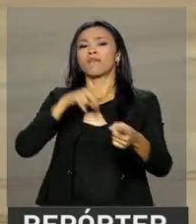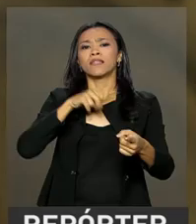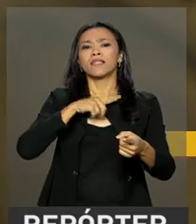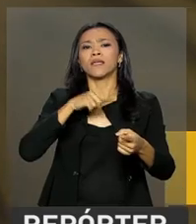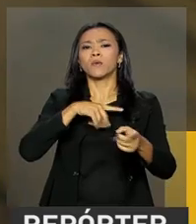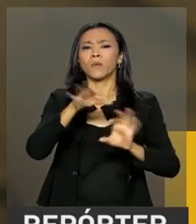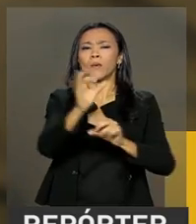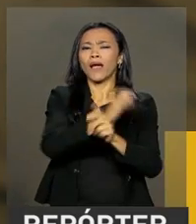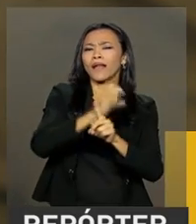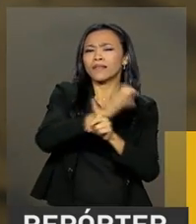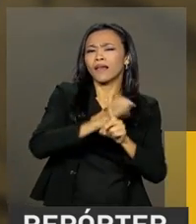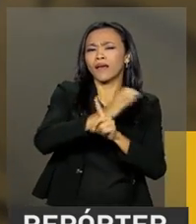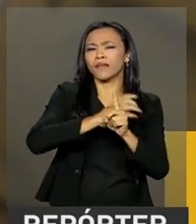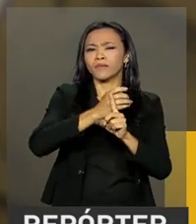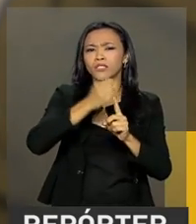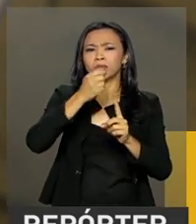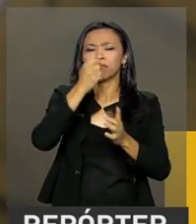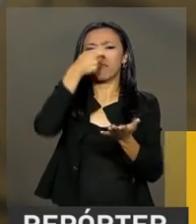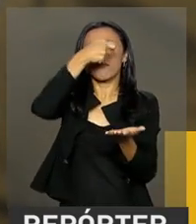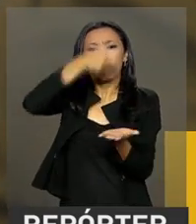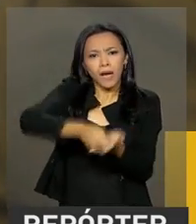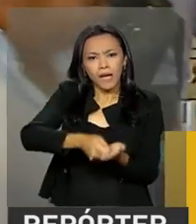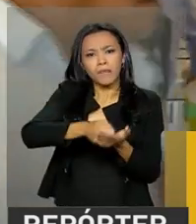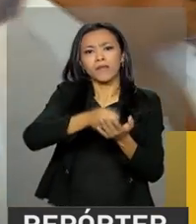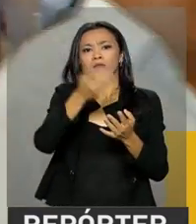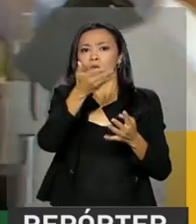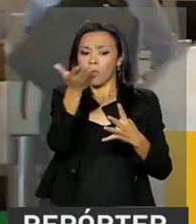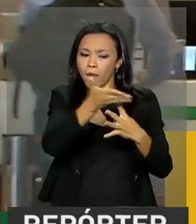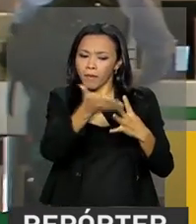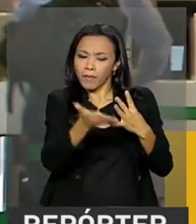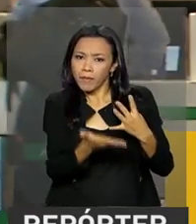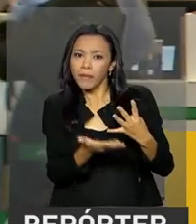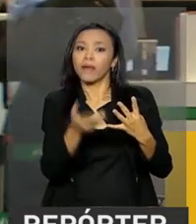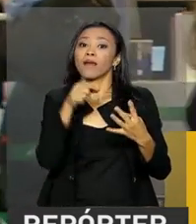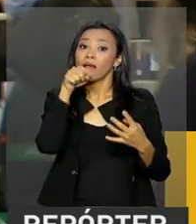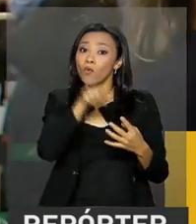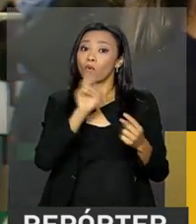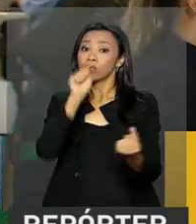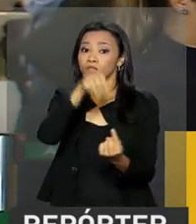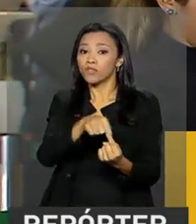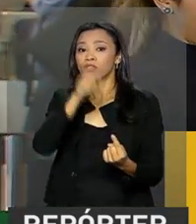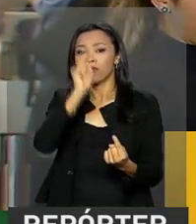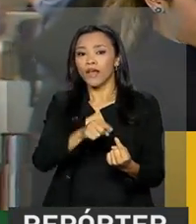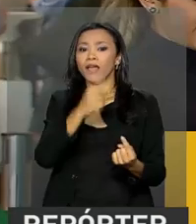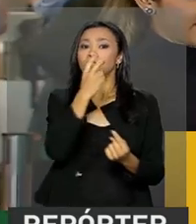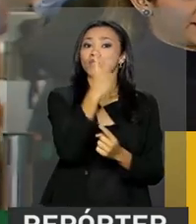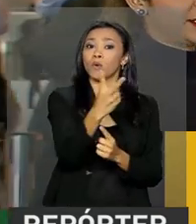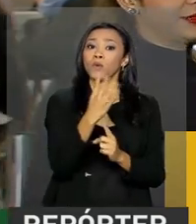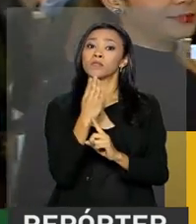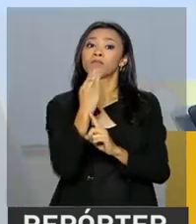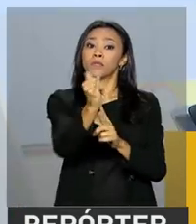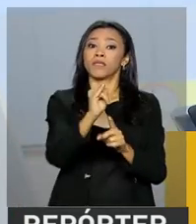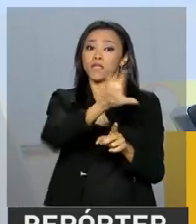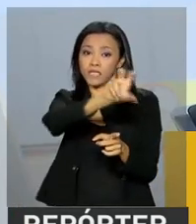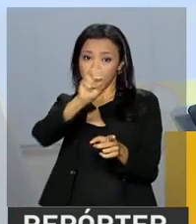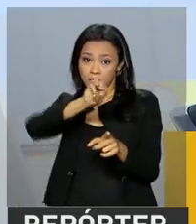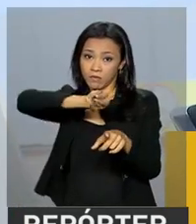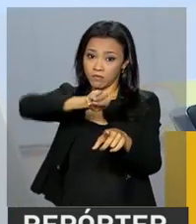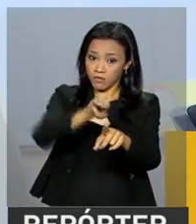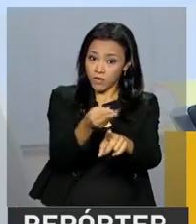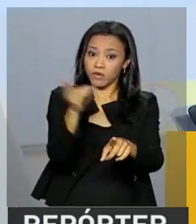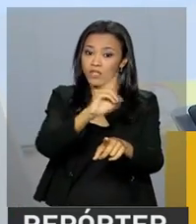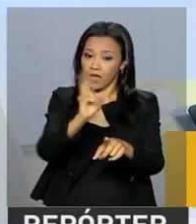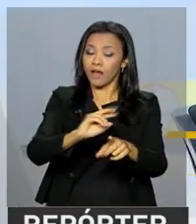pagamento antecipando parcelas a medida tem o potencial de injetar R bilhões me deais nos